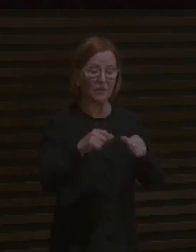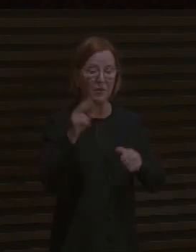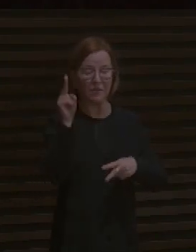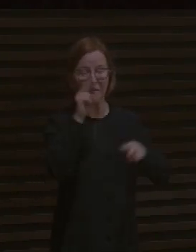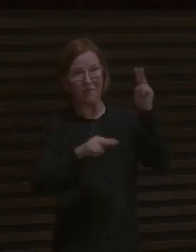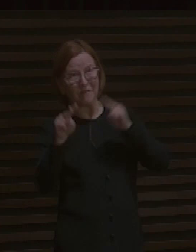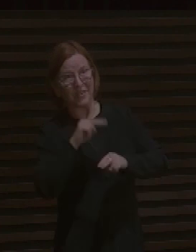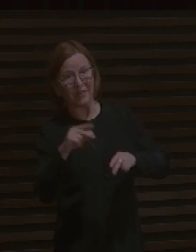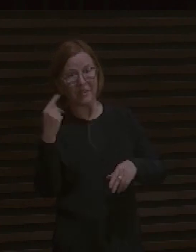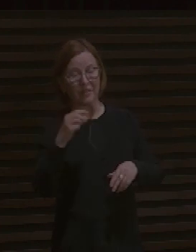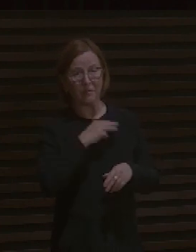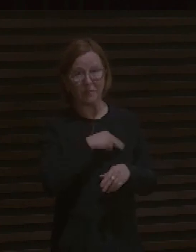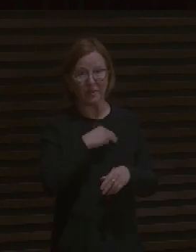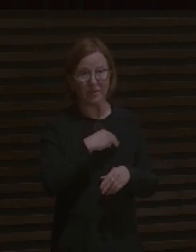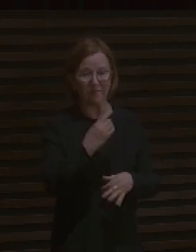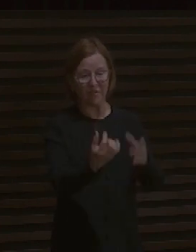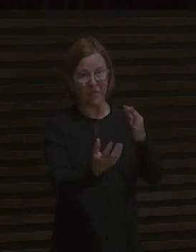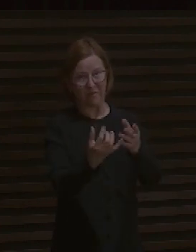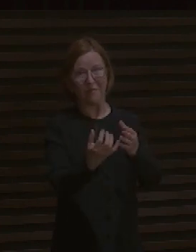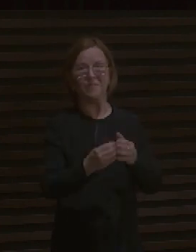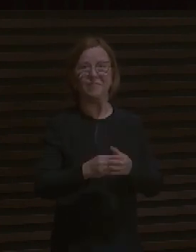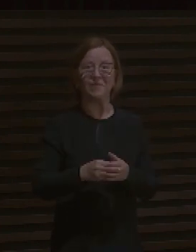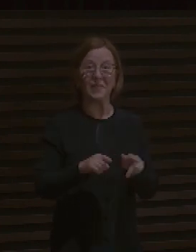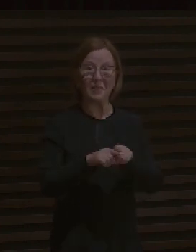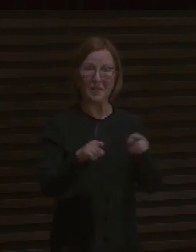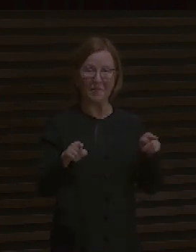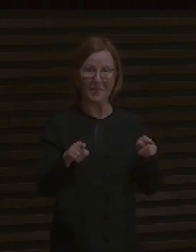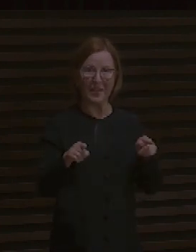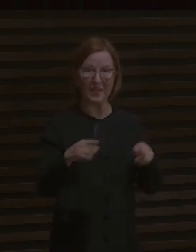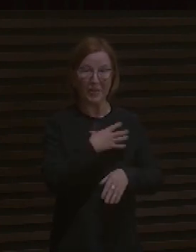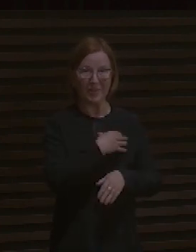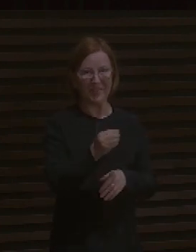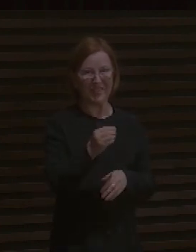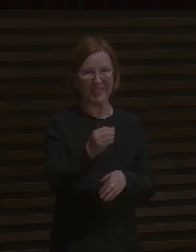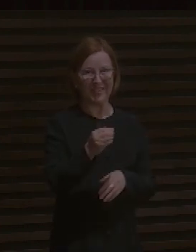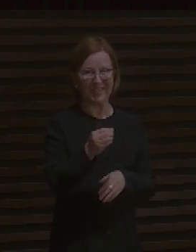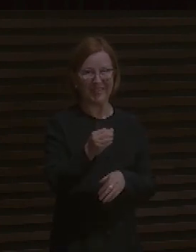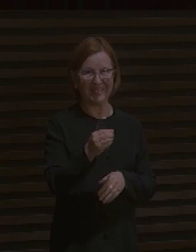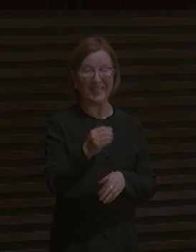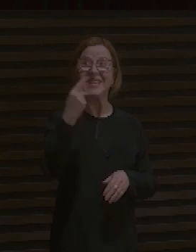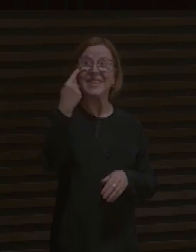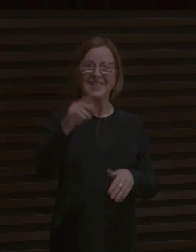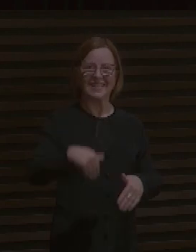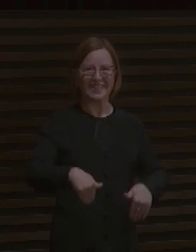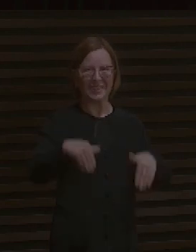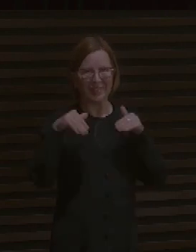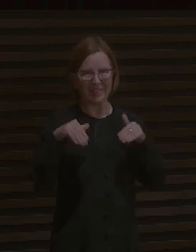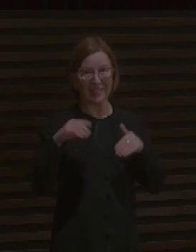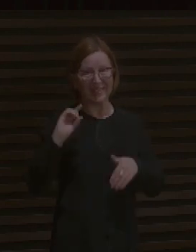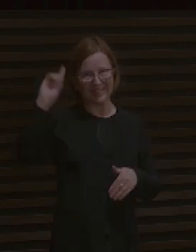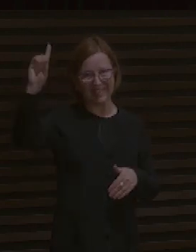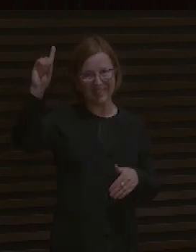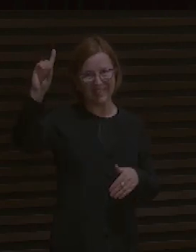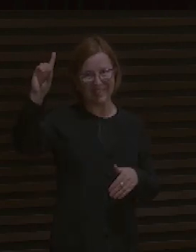ministros labareda de fogo. Mas acerca do Filho, o teu trono, ó Deus,